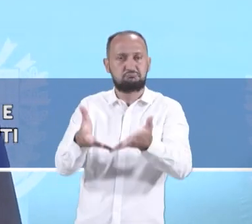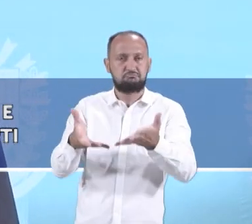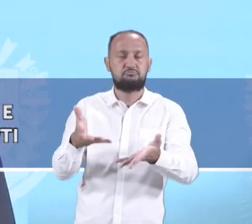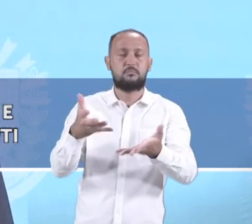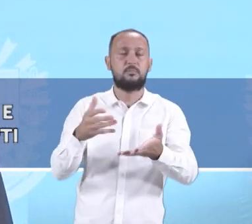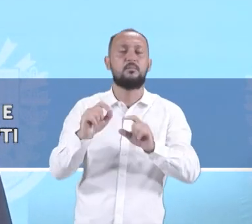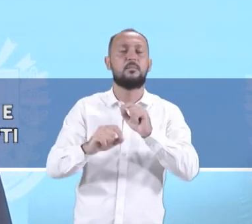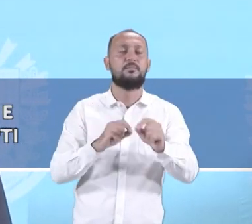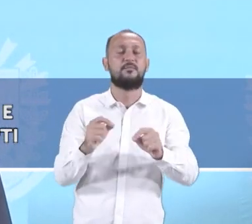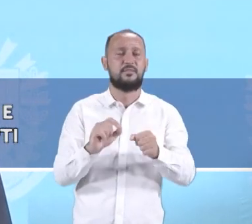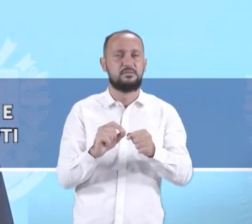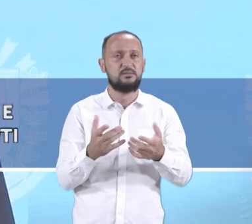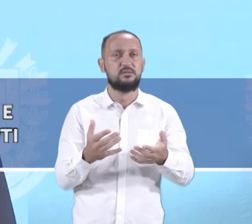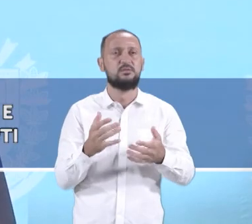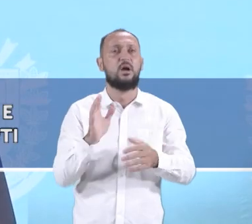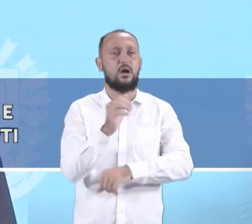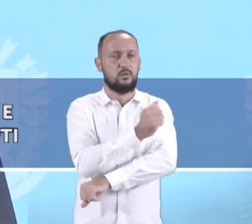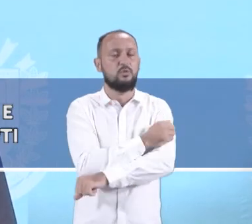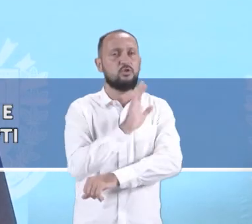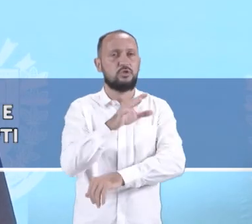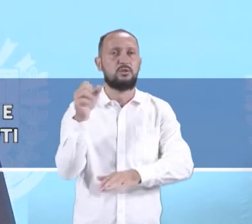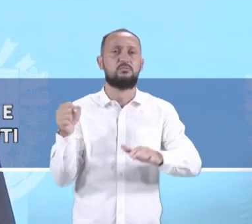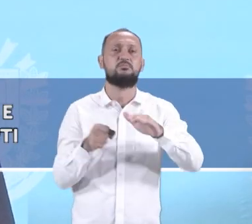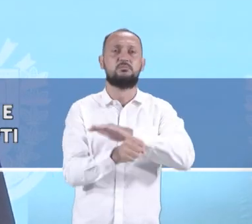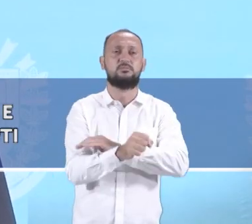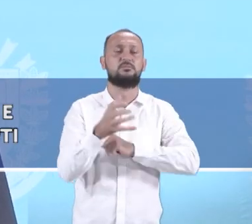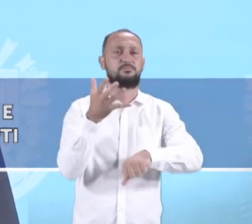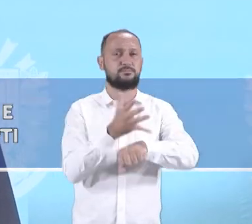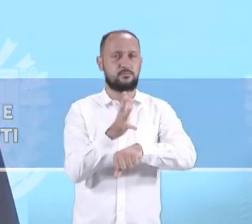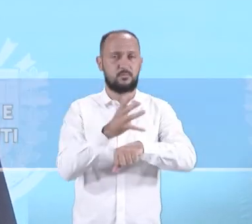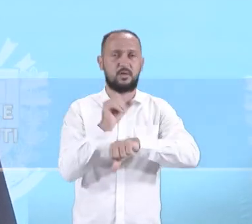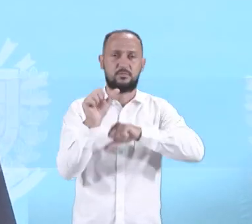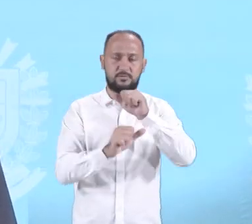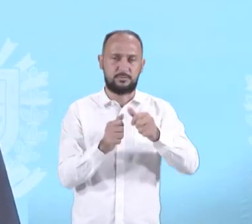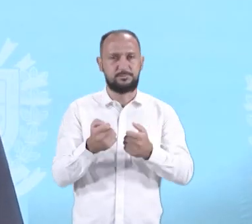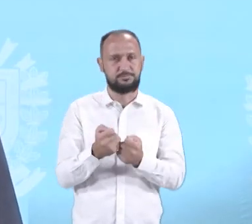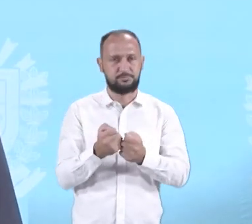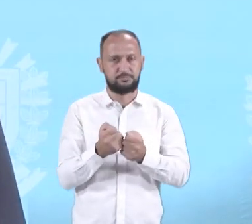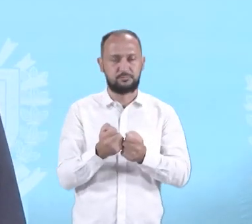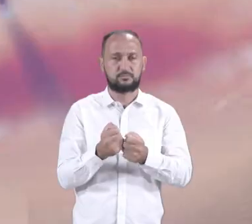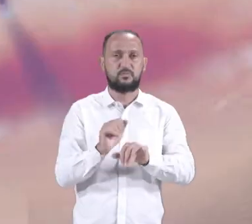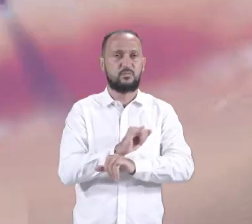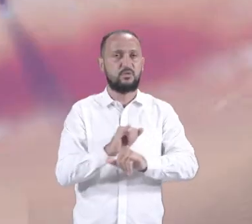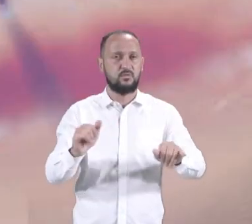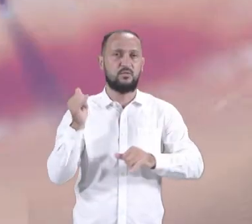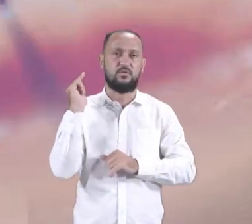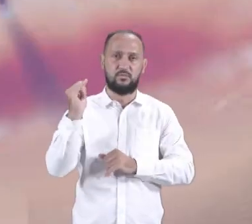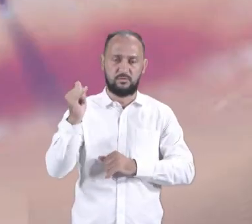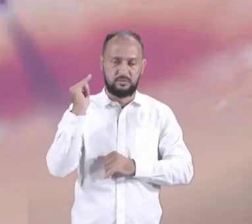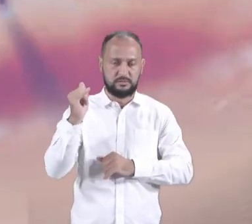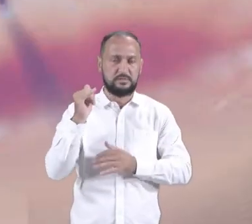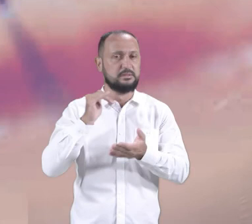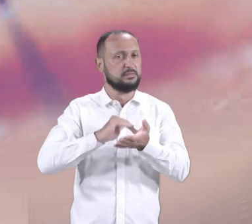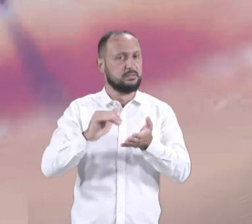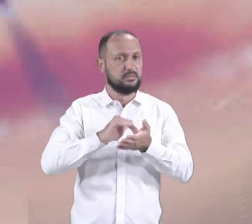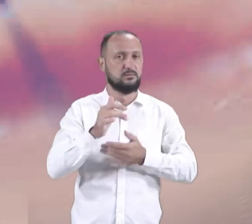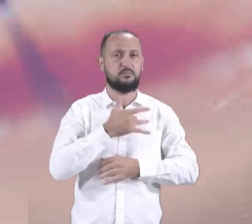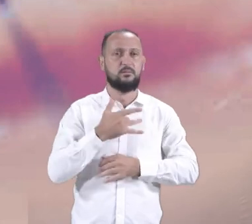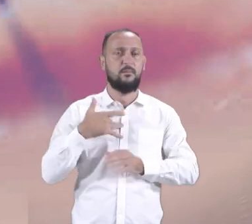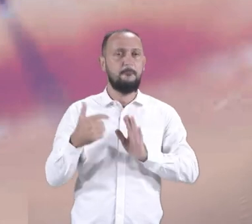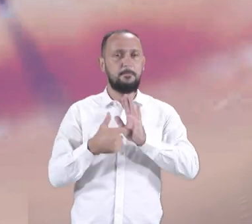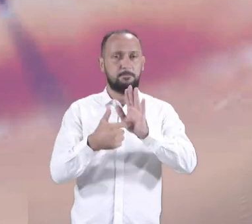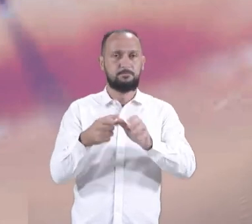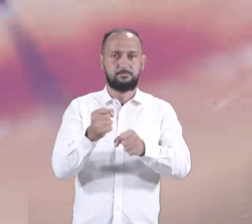incentivamos na rede estadual de ensino, esses alunos já estão inseridos nessa prática da gamificação. Dados da Secretaria Estadual de